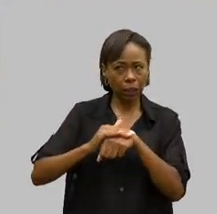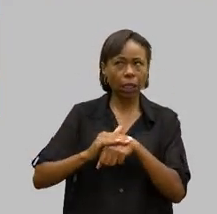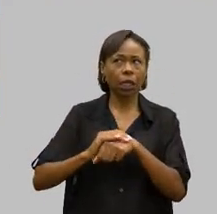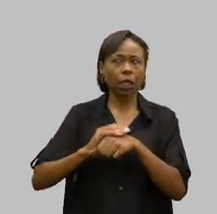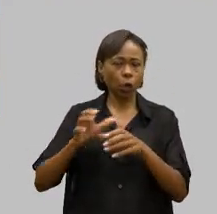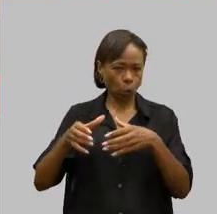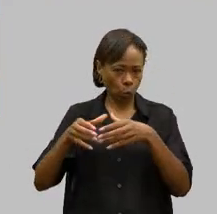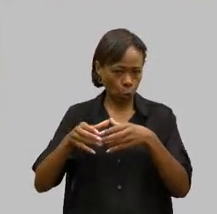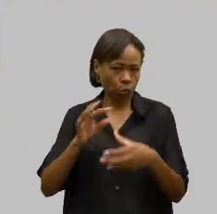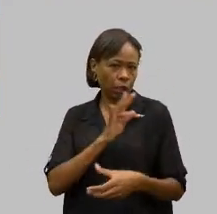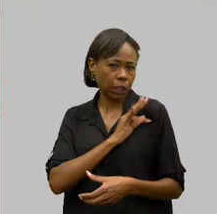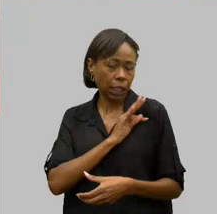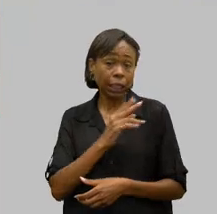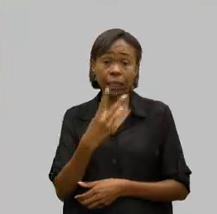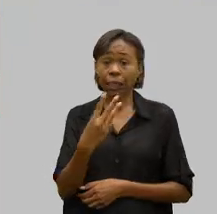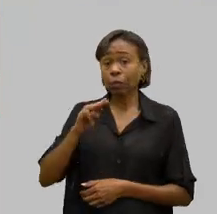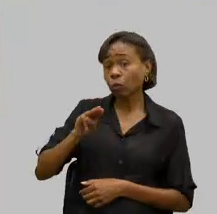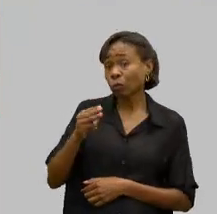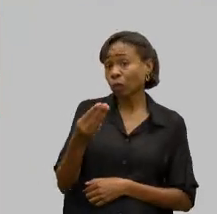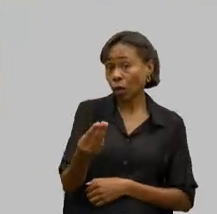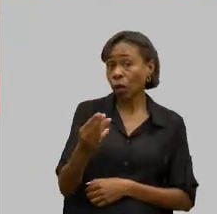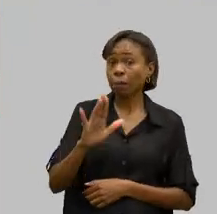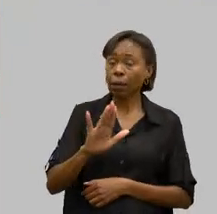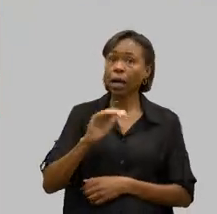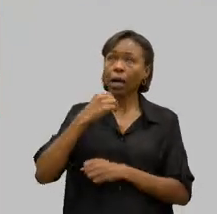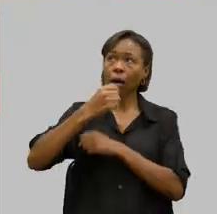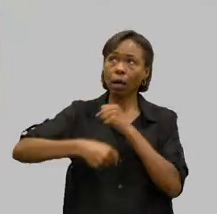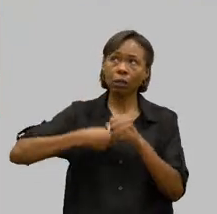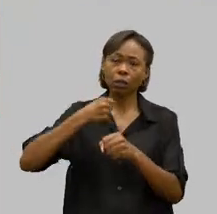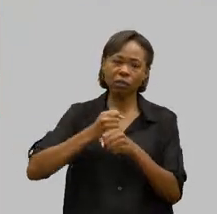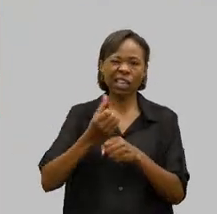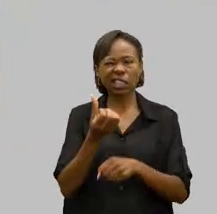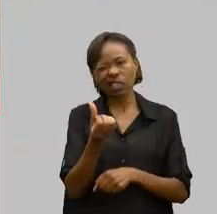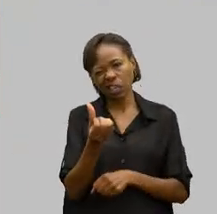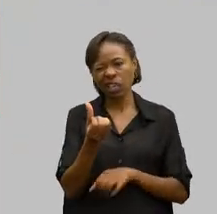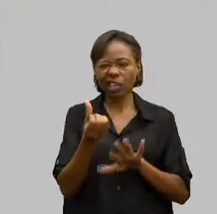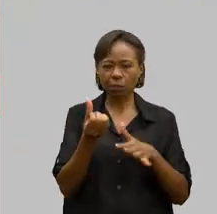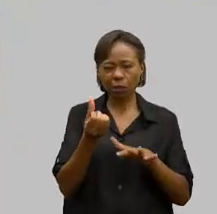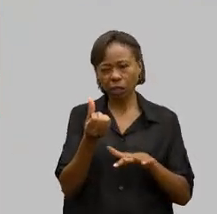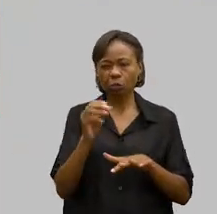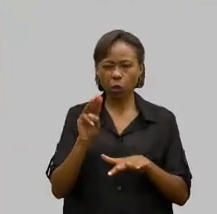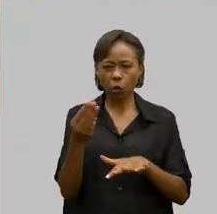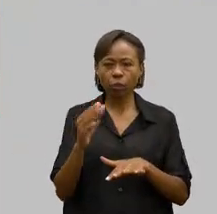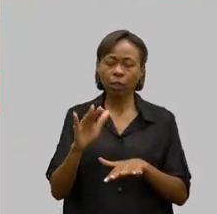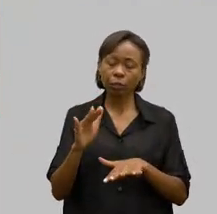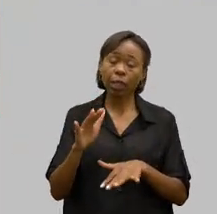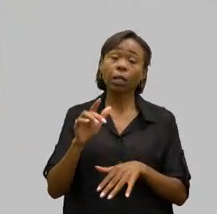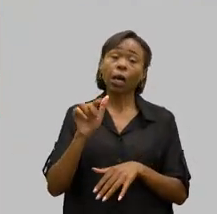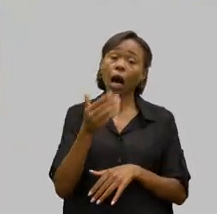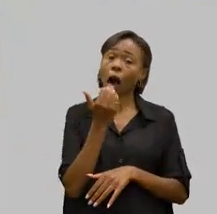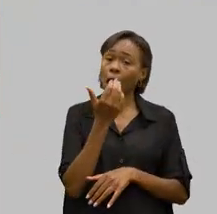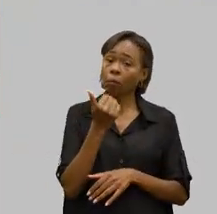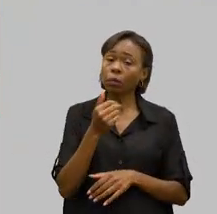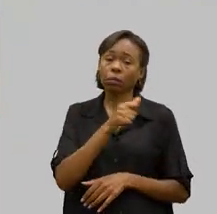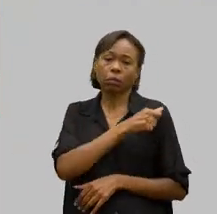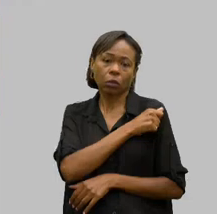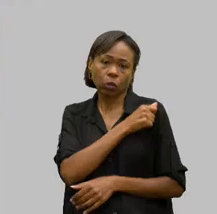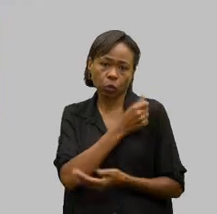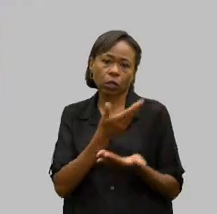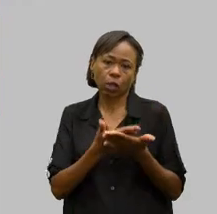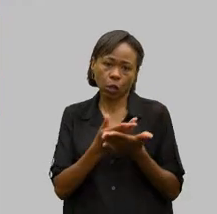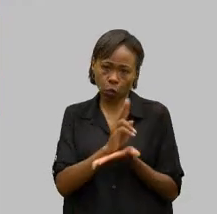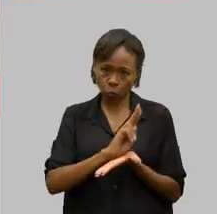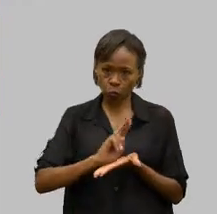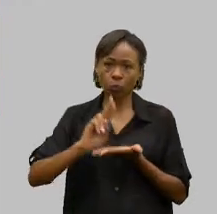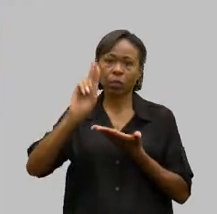metade do ano, mas, ano que vem, possivelmente, vai ser de seis a um pouquinho a mais a garantia da alimentação dos estudantes e pode ter certeza que a